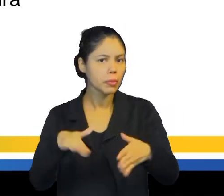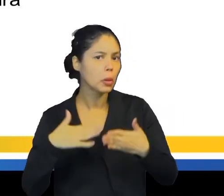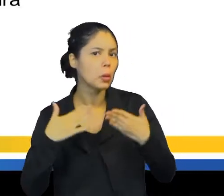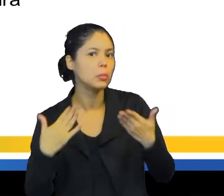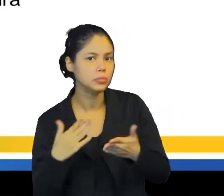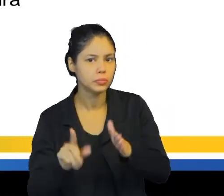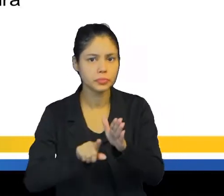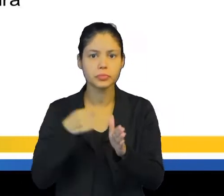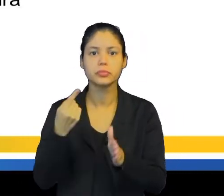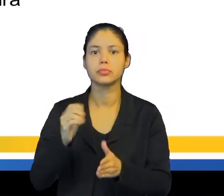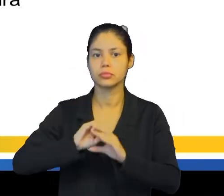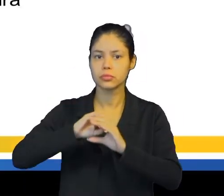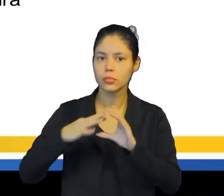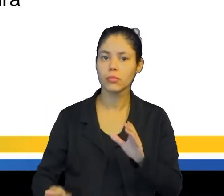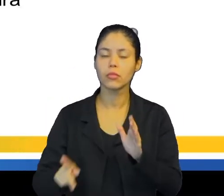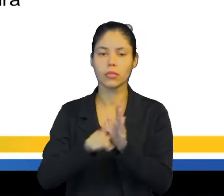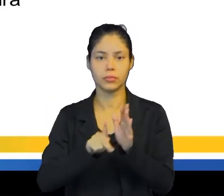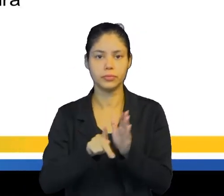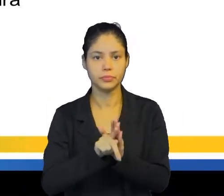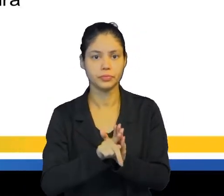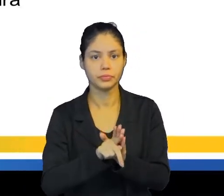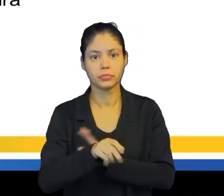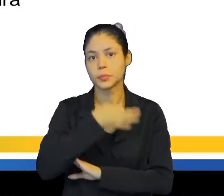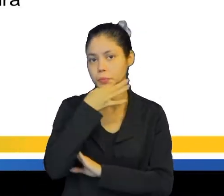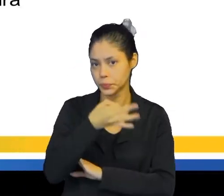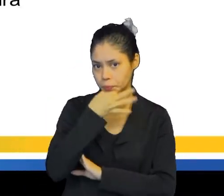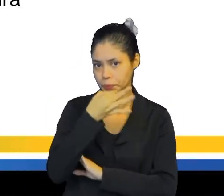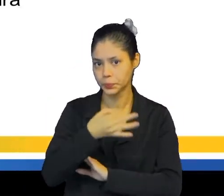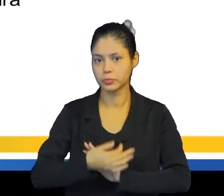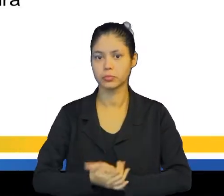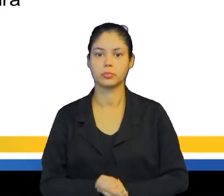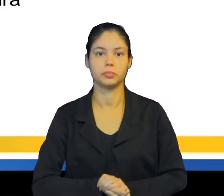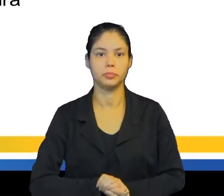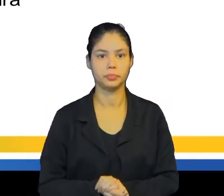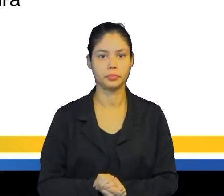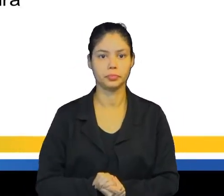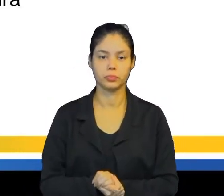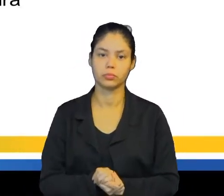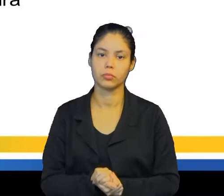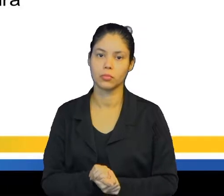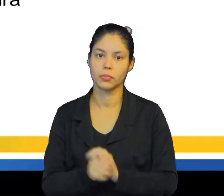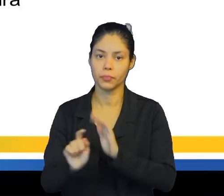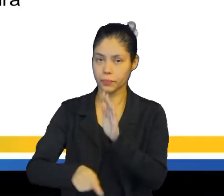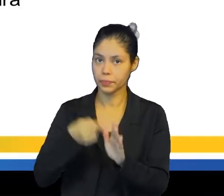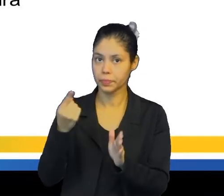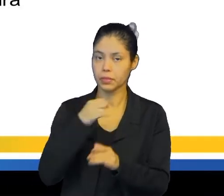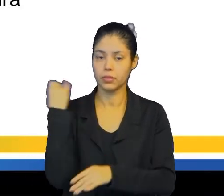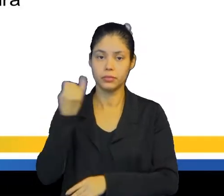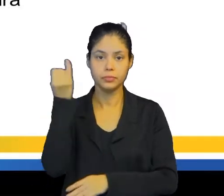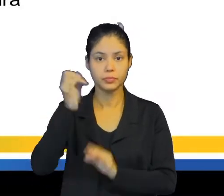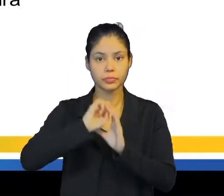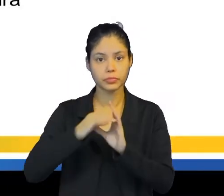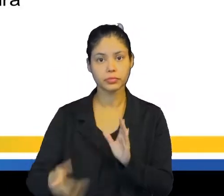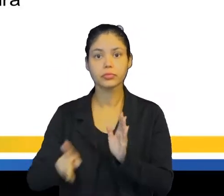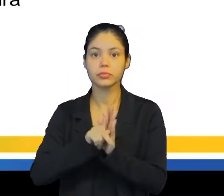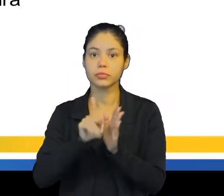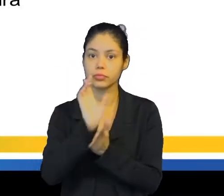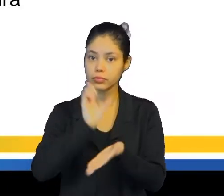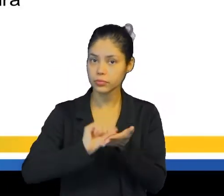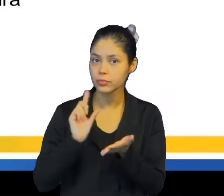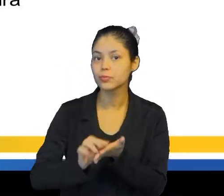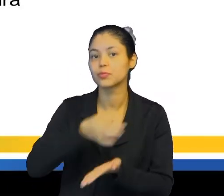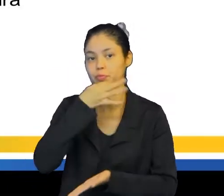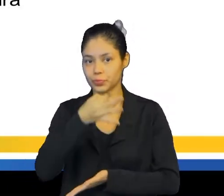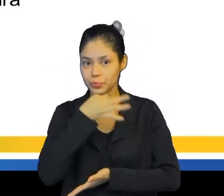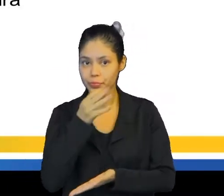Quais são as principais características de um artigo de opinião? Uma das principais características de um artigo